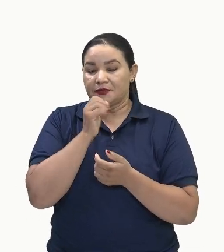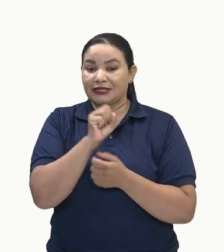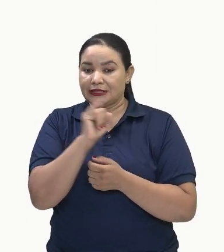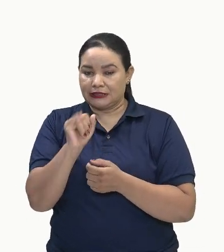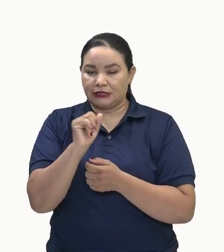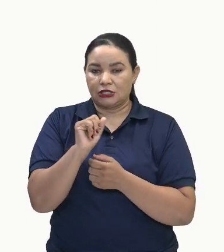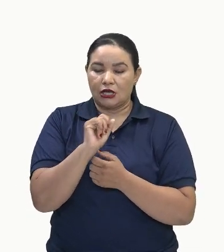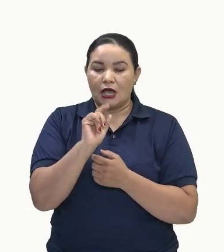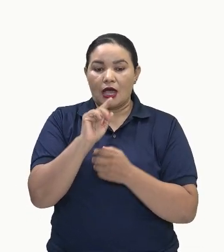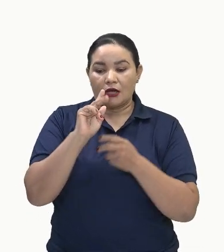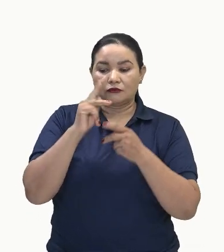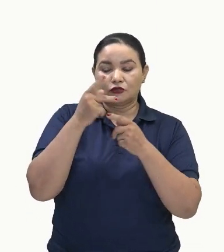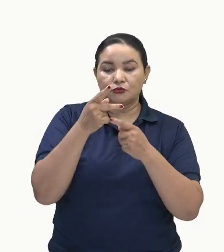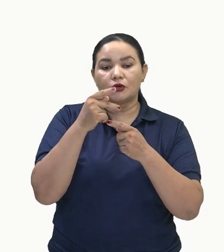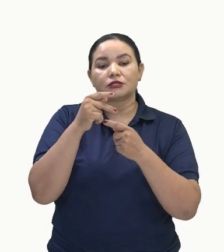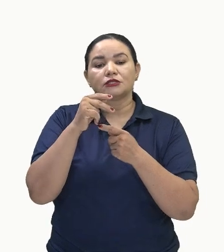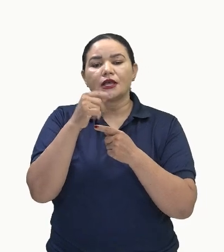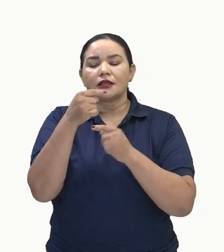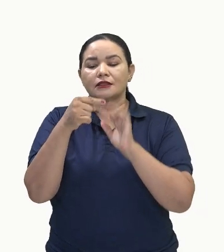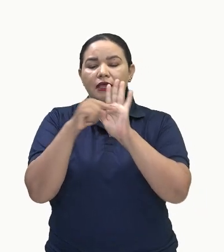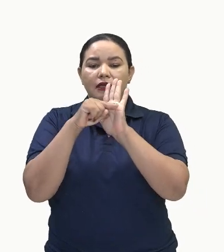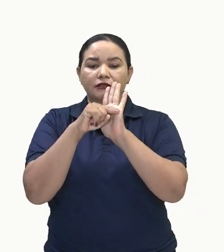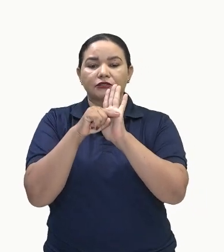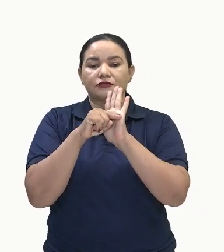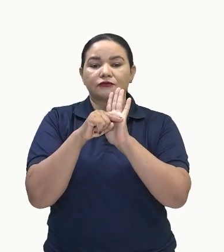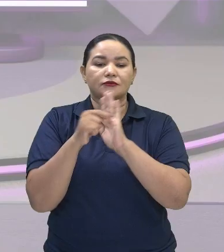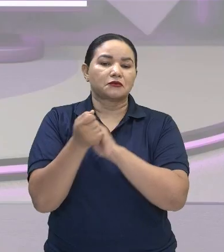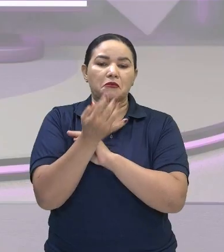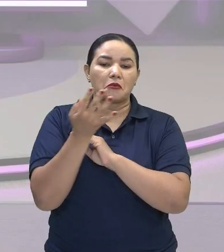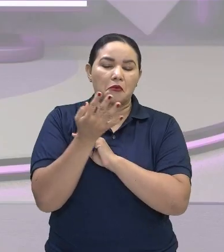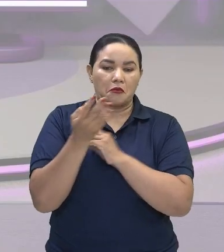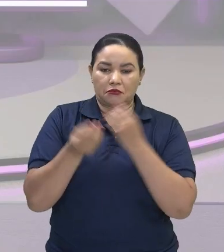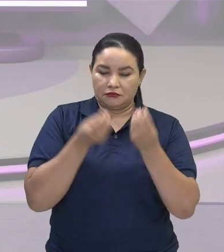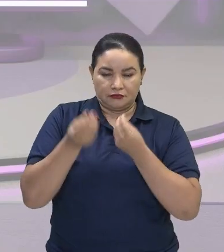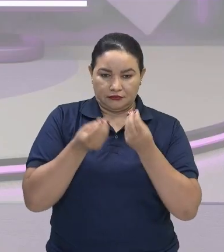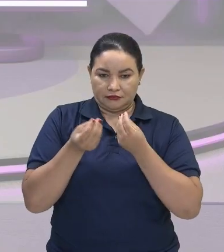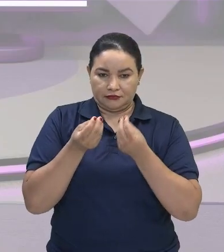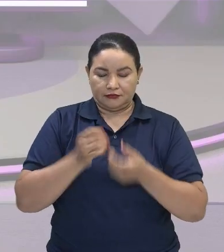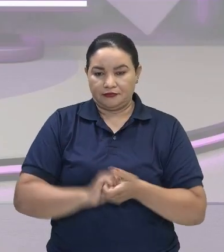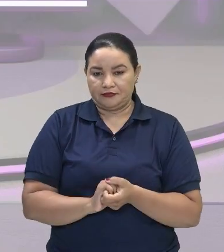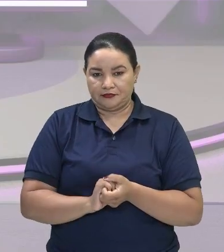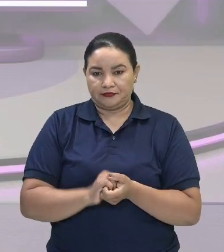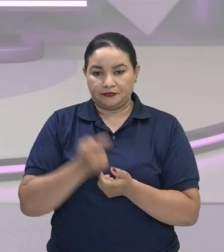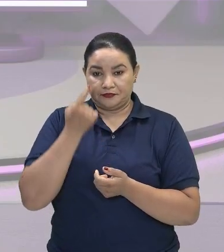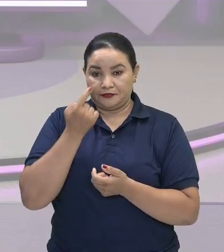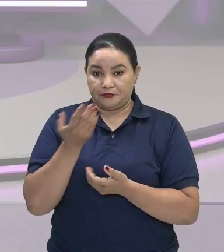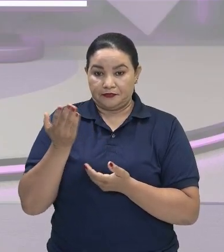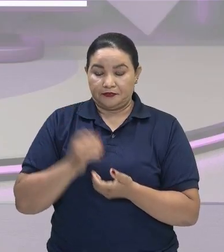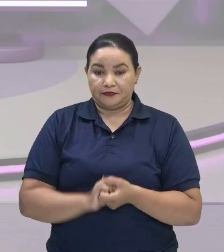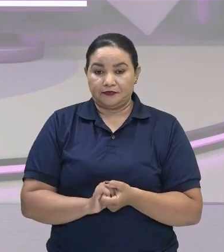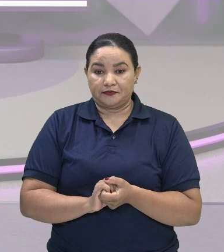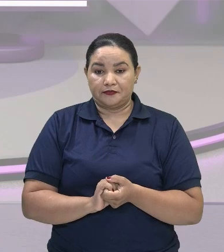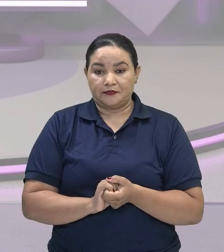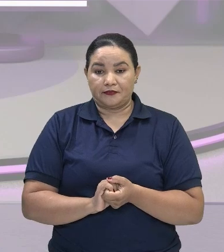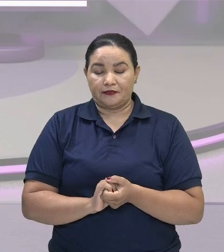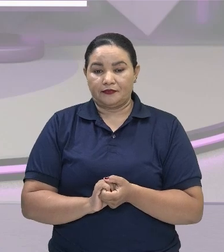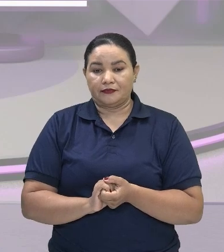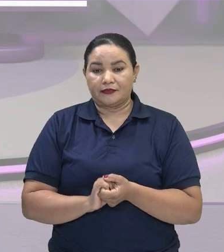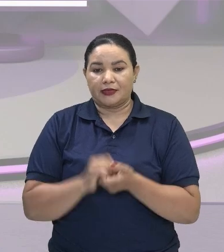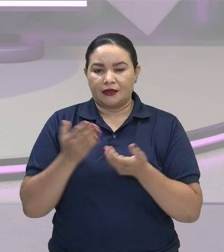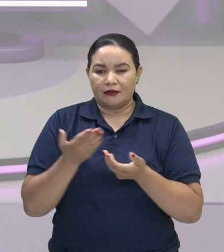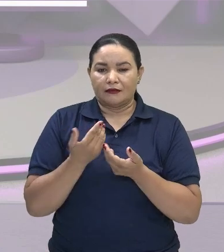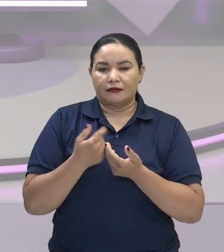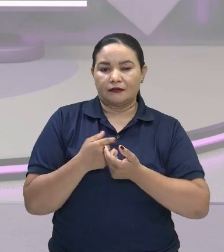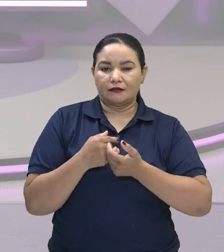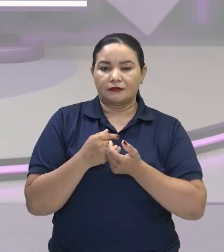expoente for negativo, nós estamos tratando de números muito pequenos. Muito bem, meus queridos alunos. E por falarmos aí, né, de tamanho de um